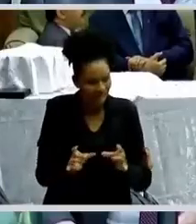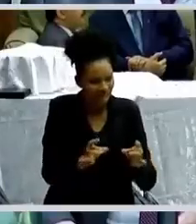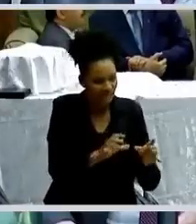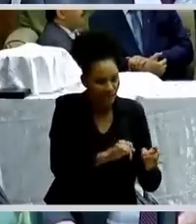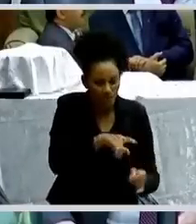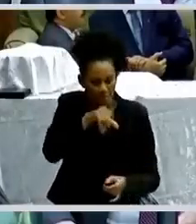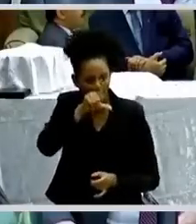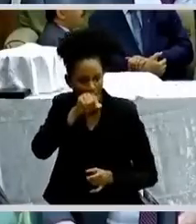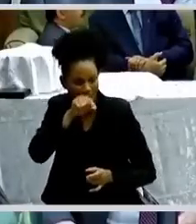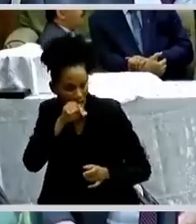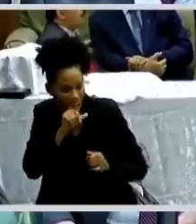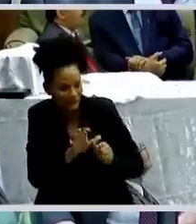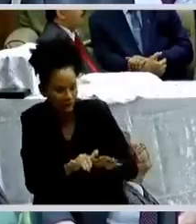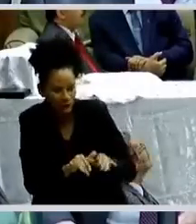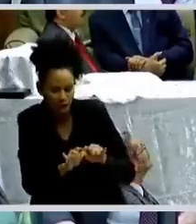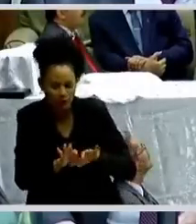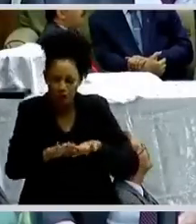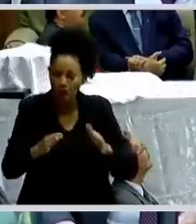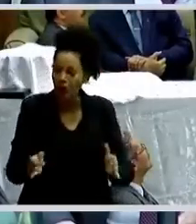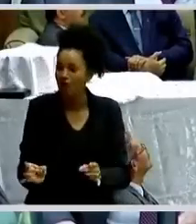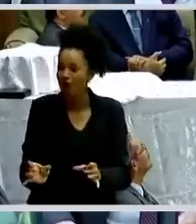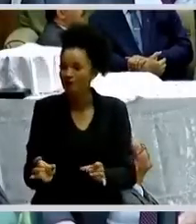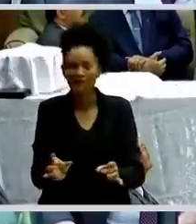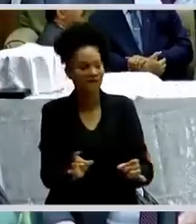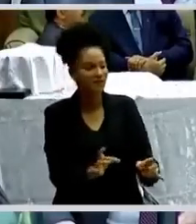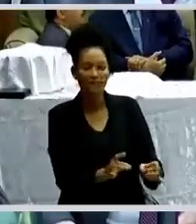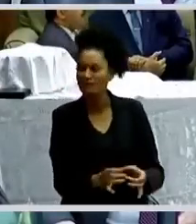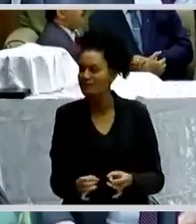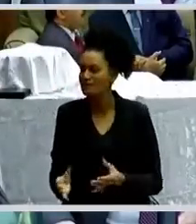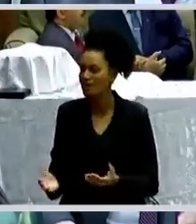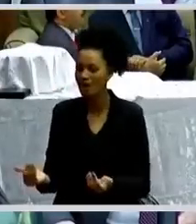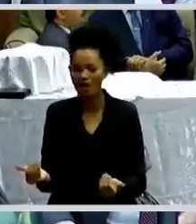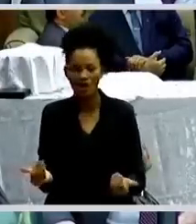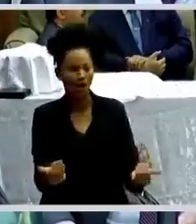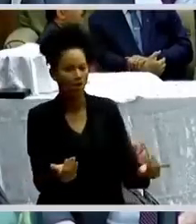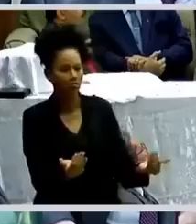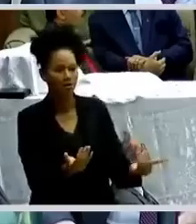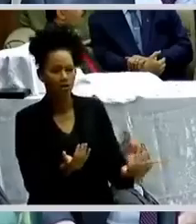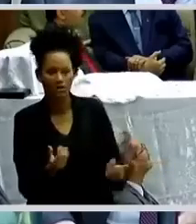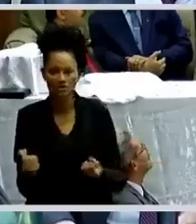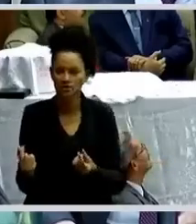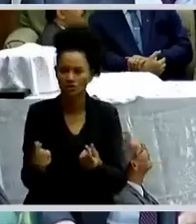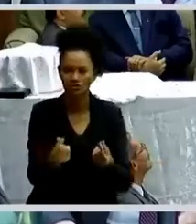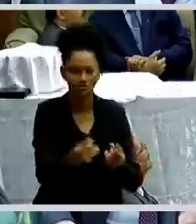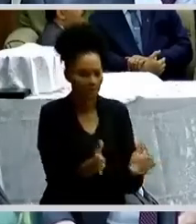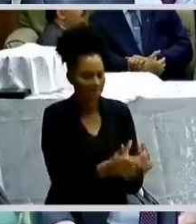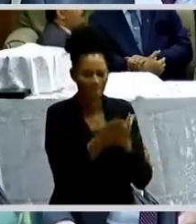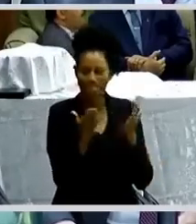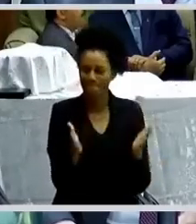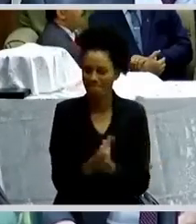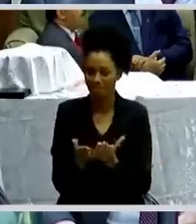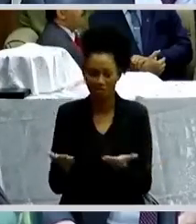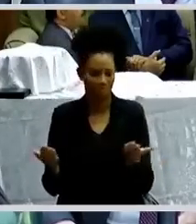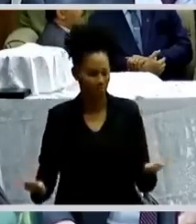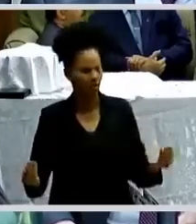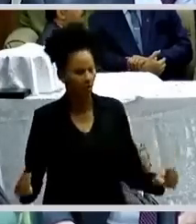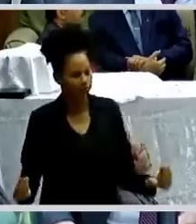vender pombo, montar mesinha de venda, para quê? Para ganhar do povo, do pobre, em cima daquilo.